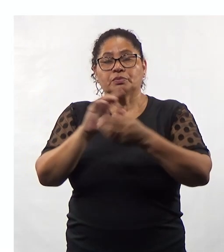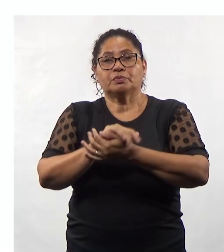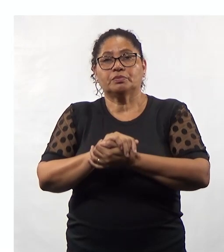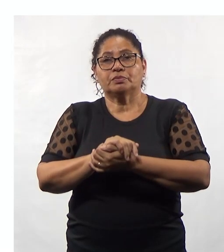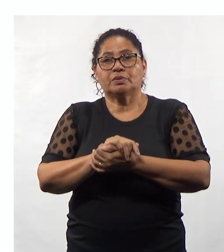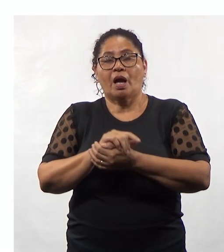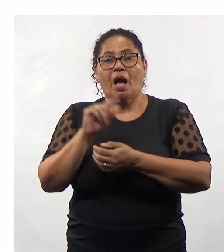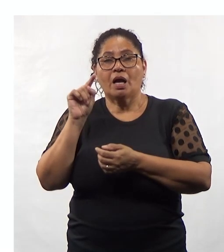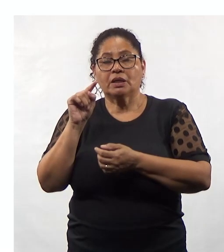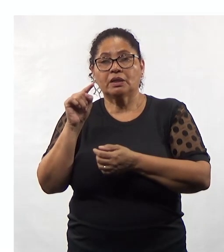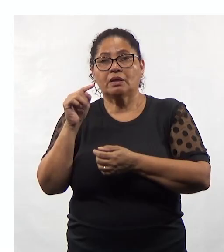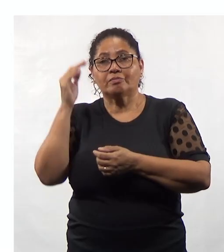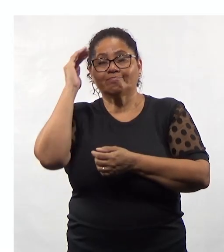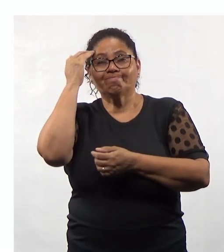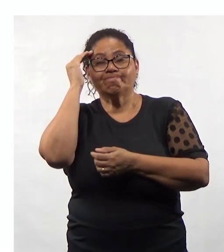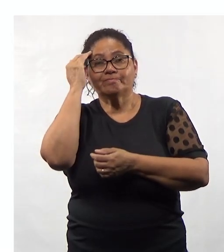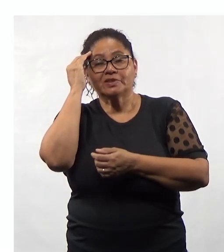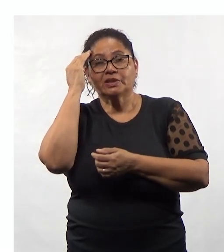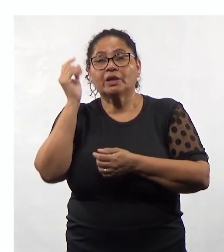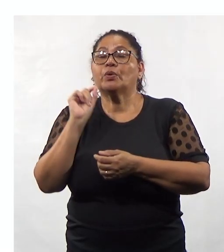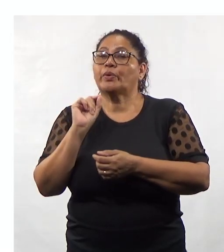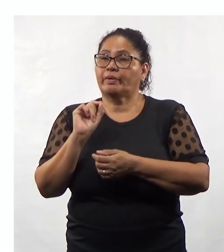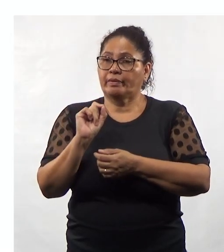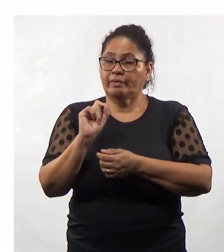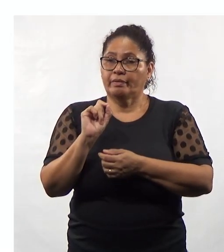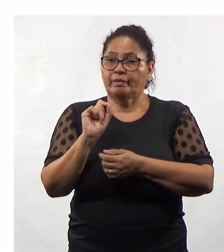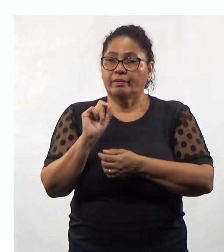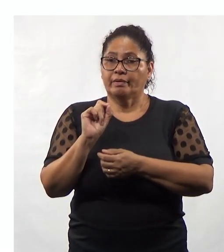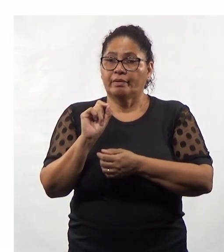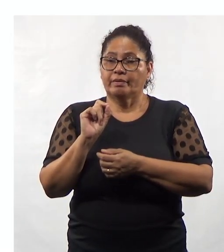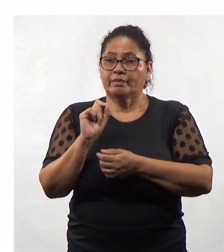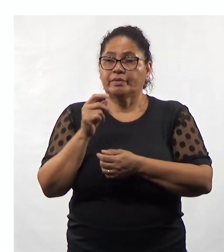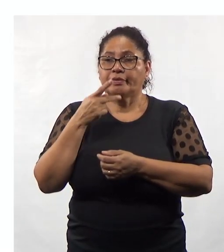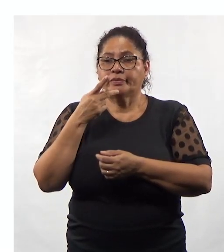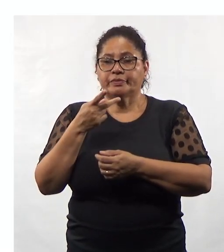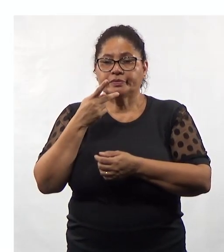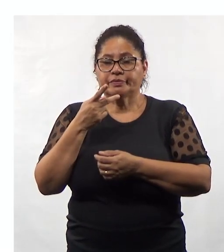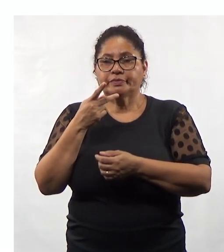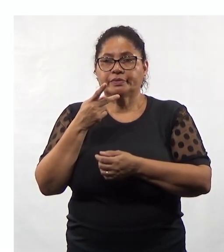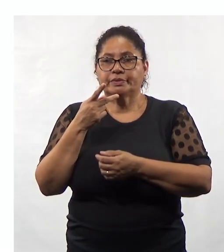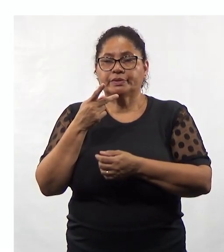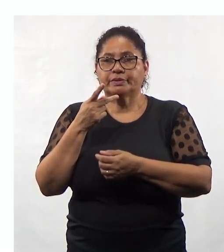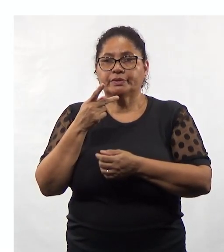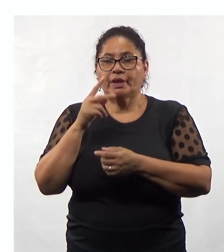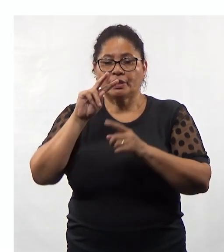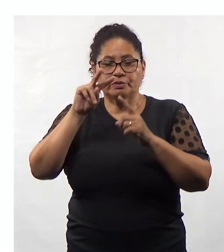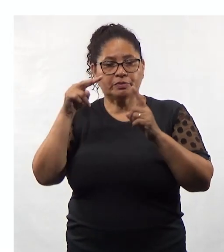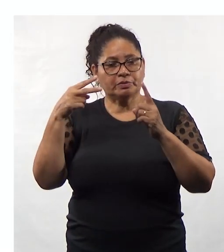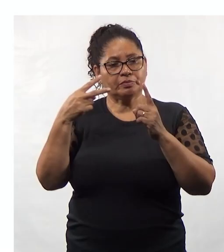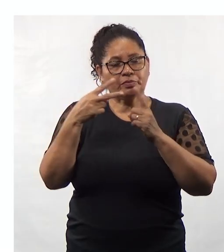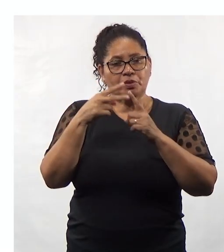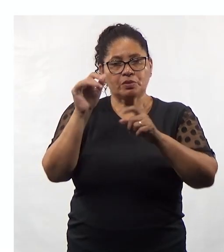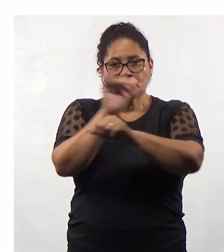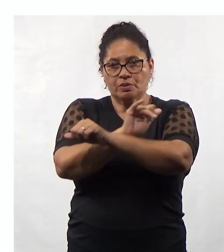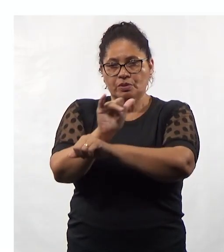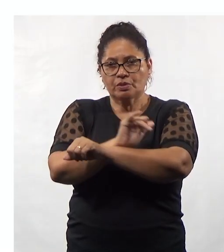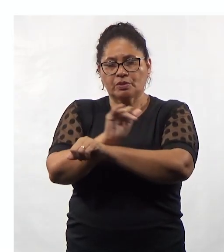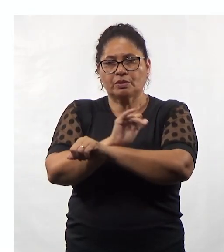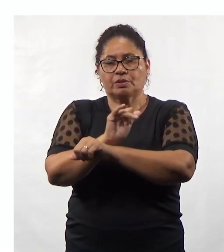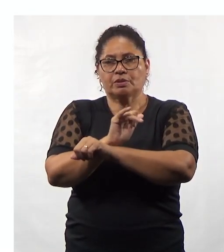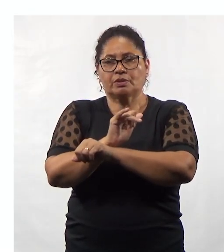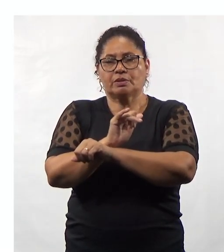gente. E aqui é para a gente entender, né, que nós estamos falando lá das perspectivas estratégicas,